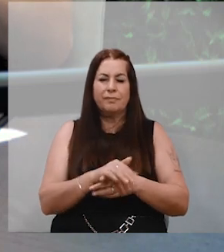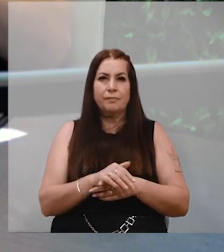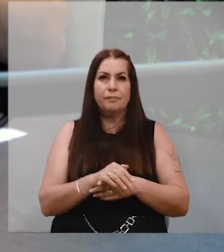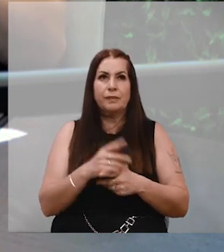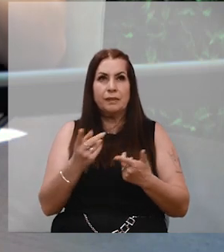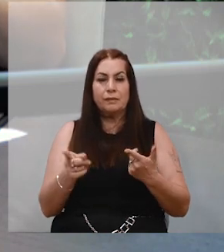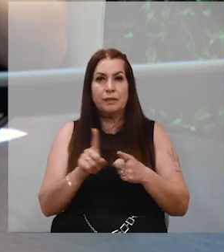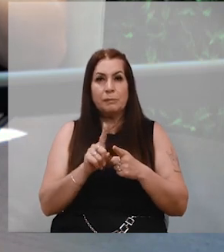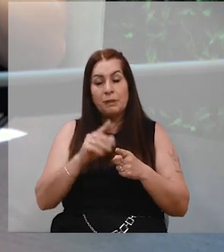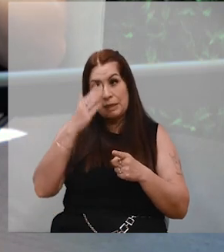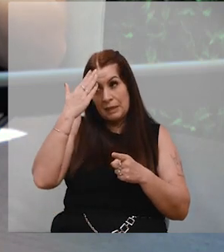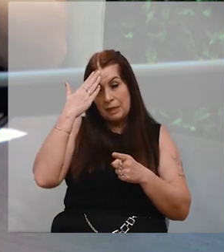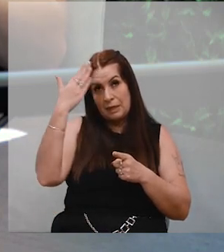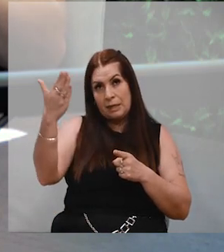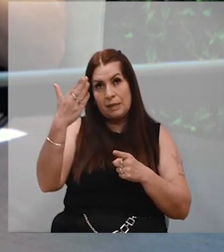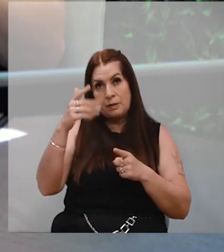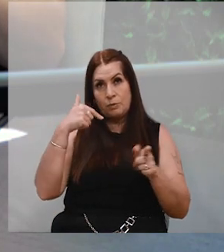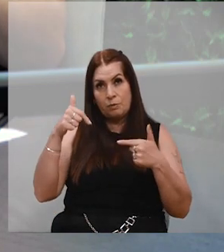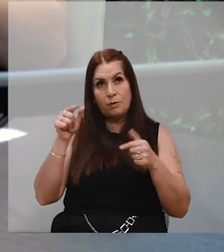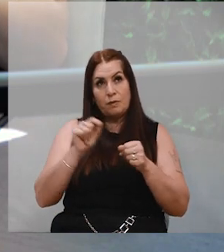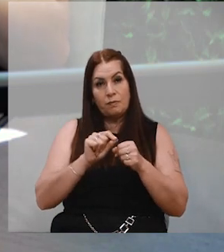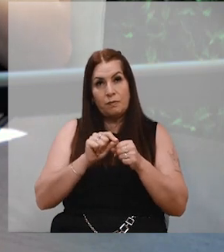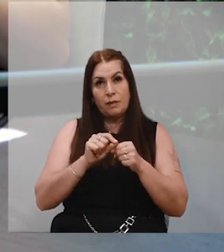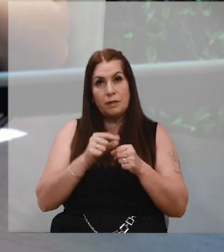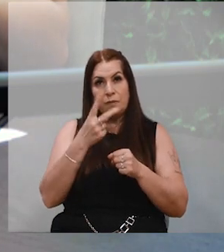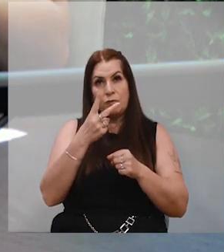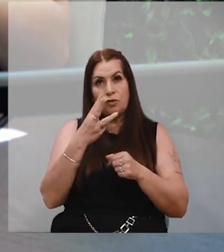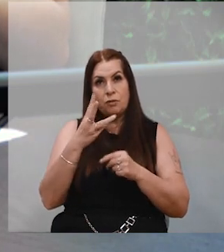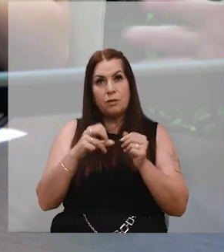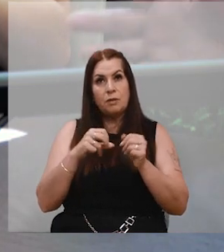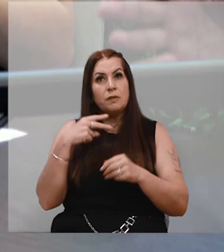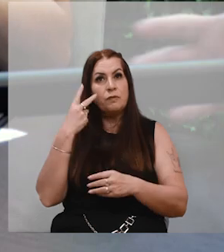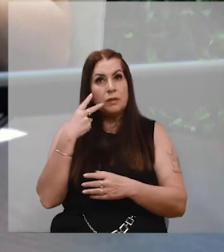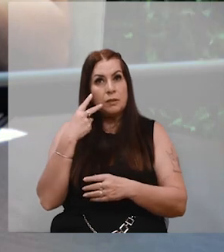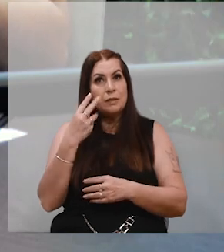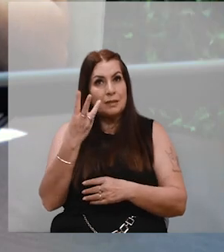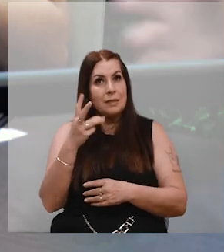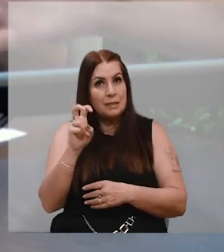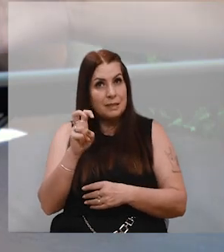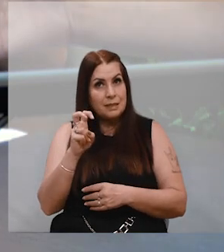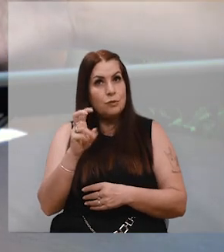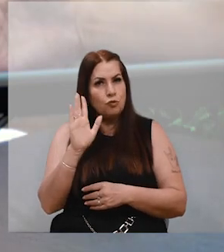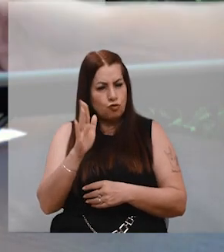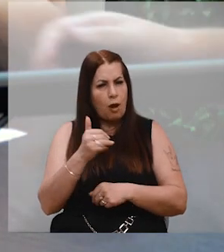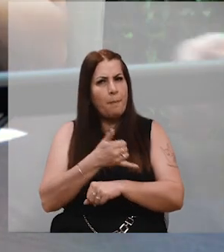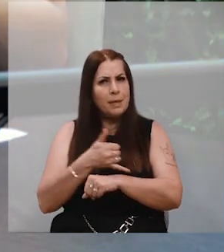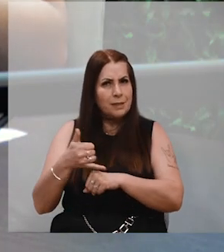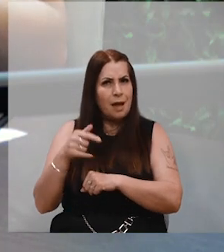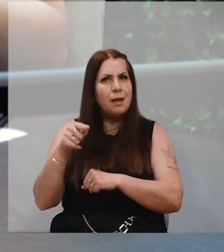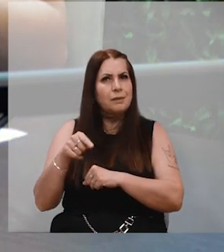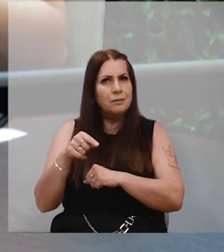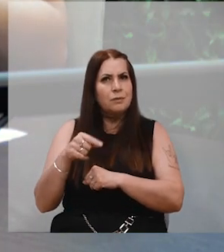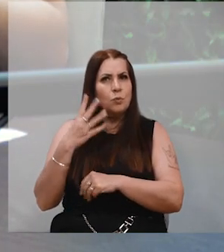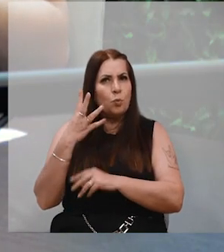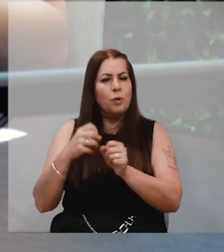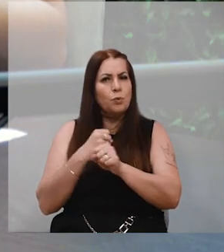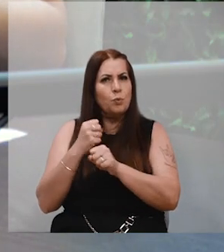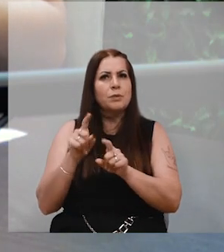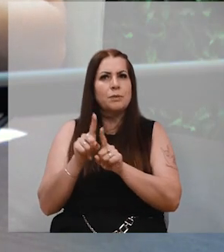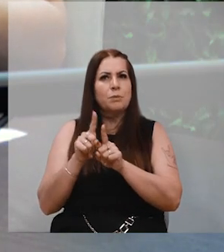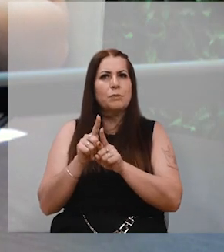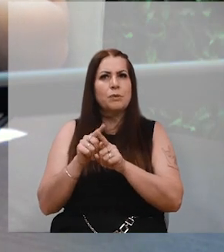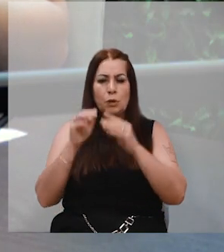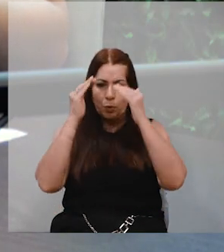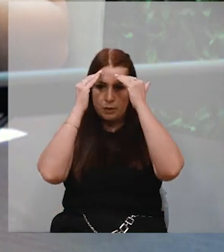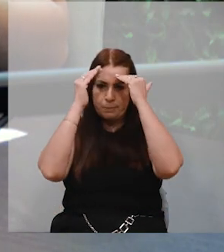nos respeitam e agradecem pelo trabalho que a gente faz. Então, os 23 vereadores, os 35 que passaram por aqui durante esses 4